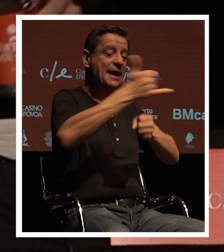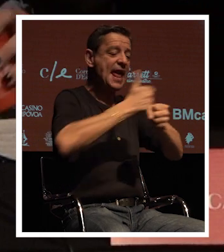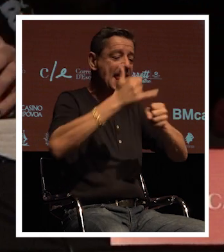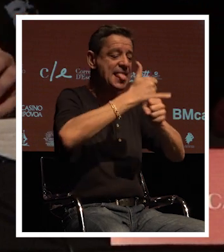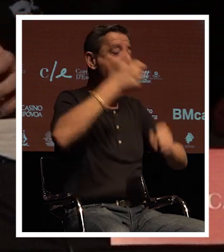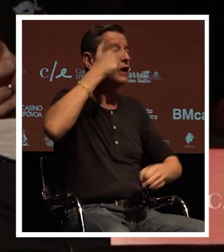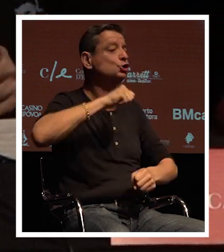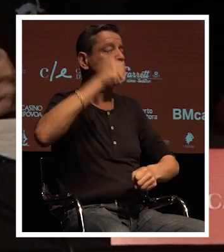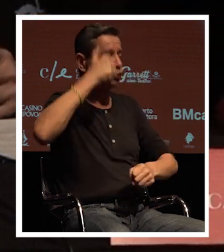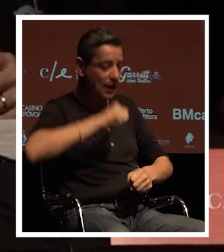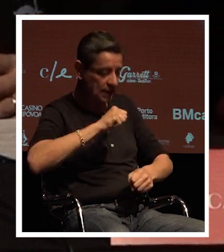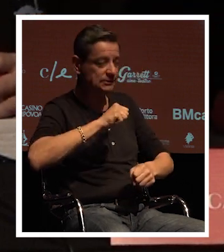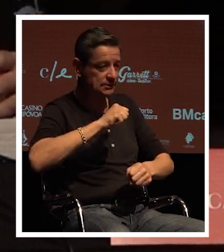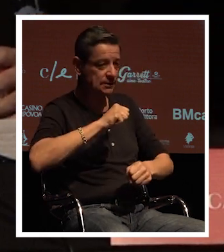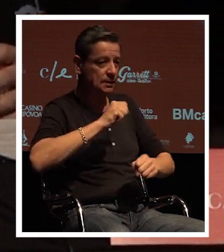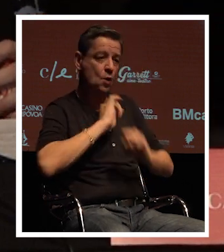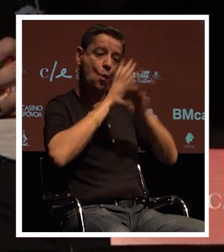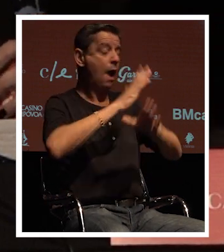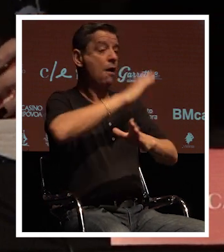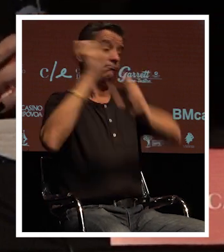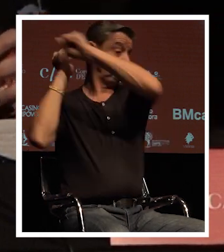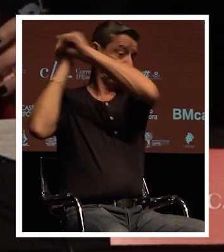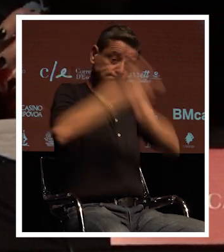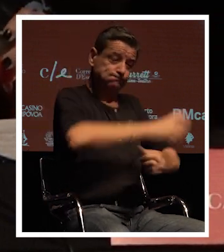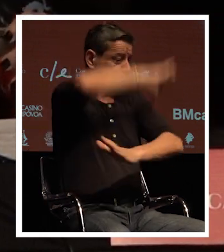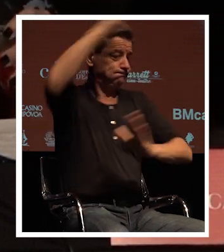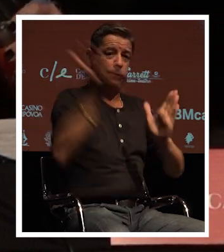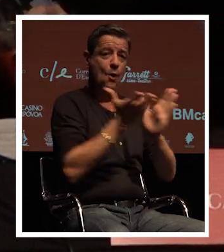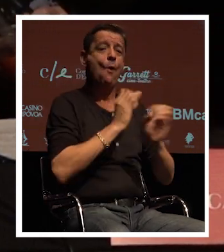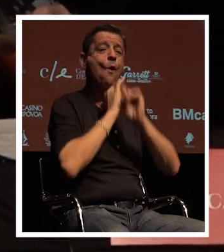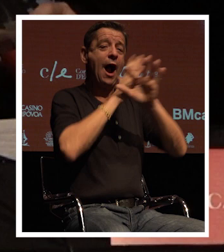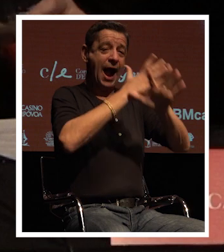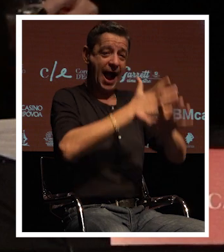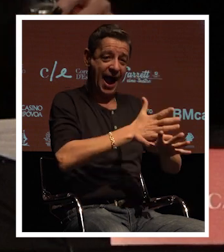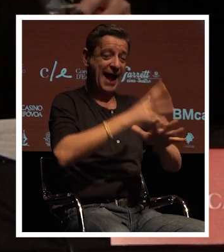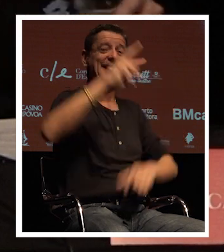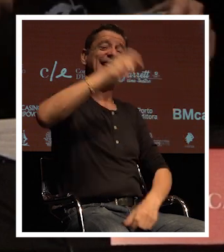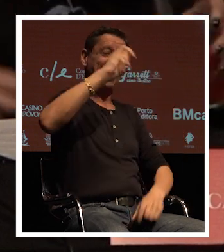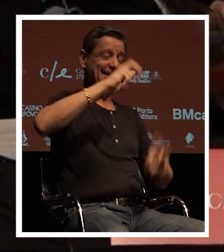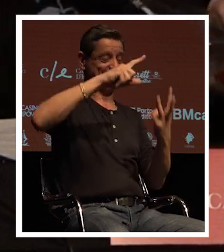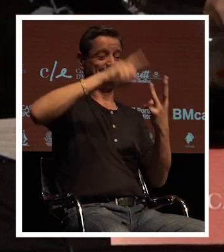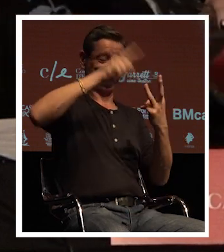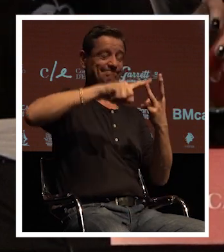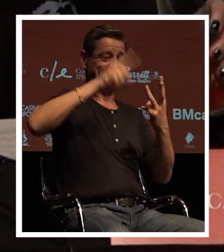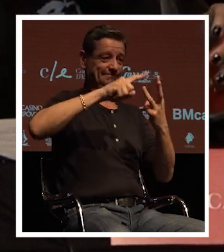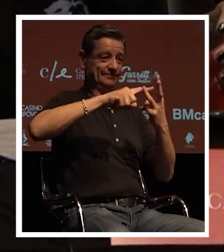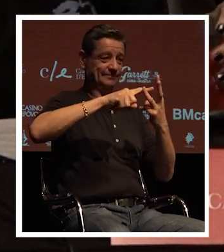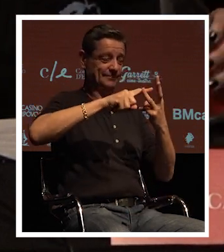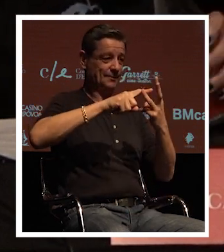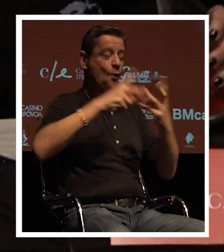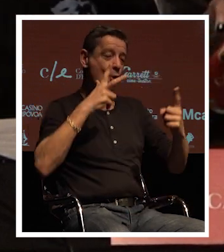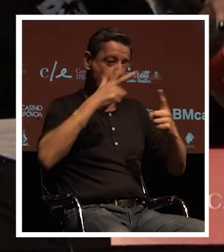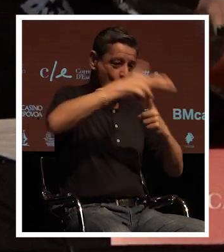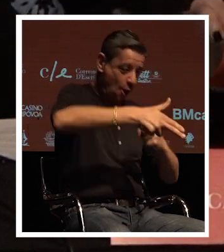e não vai Ou seja não há Machado três que corte